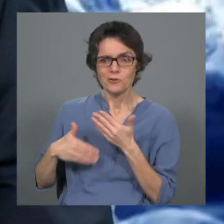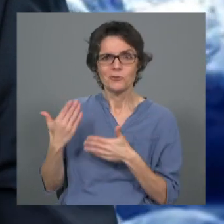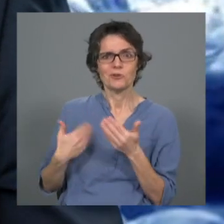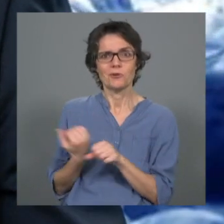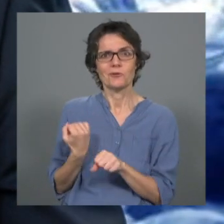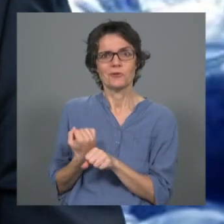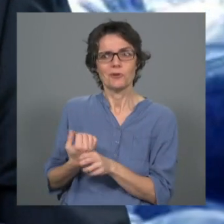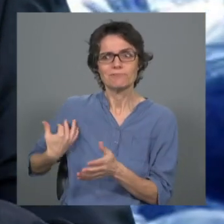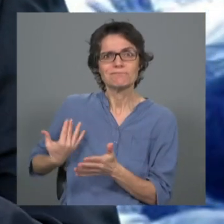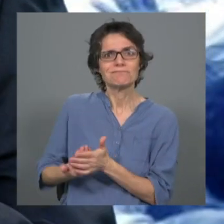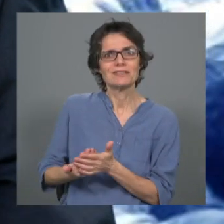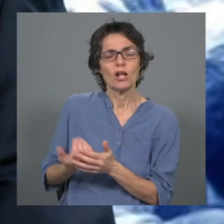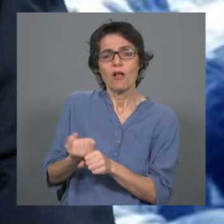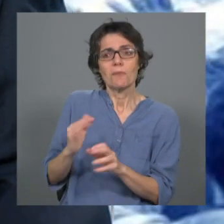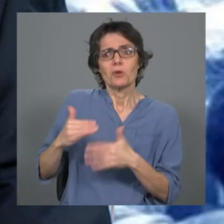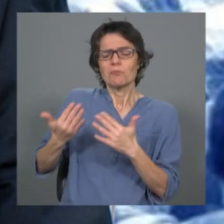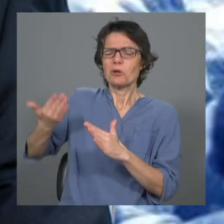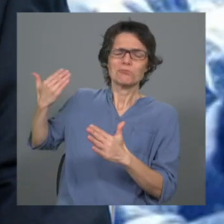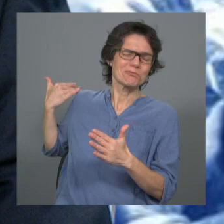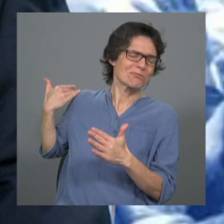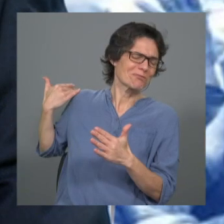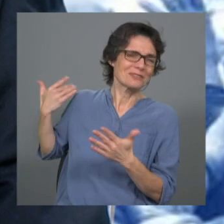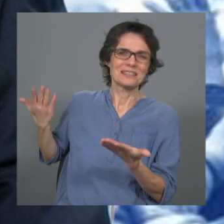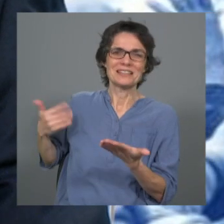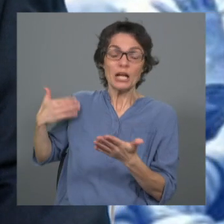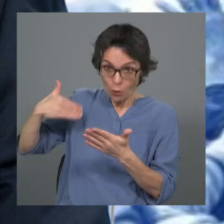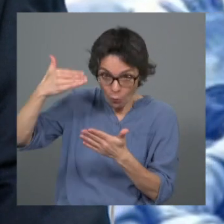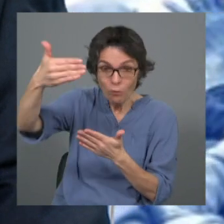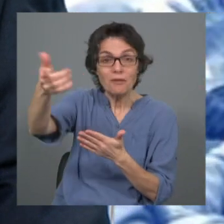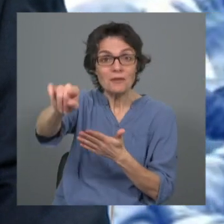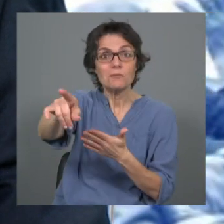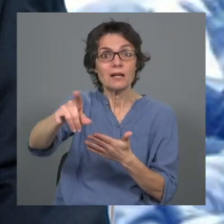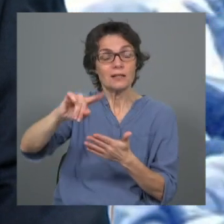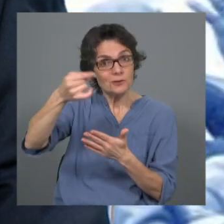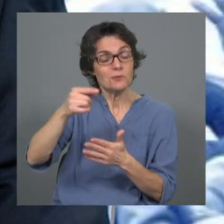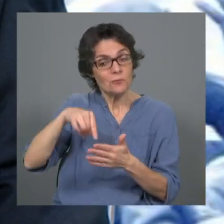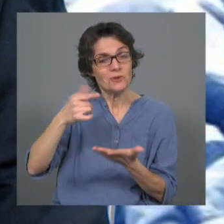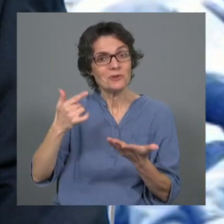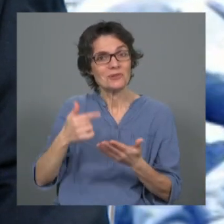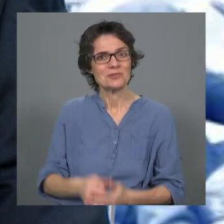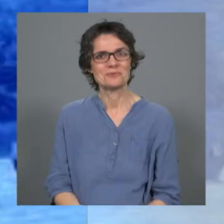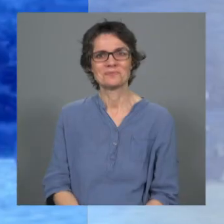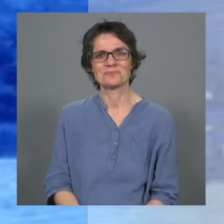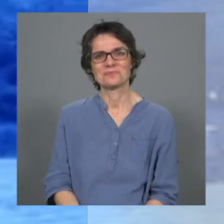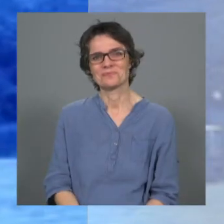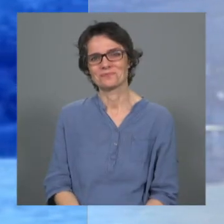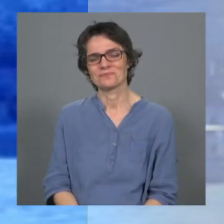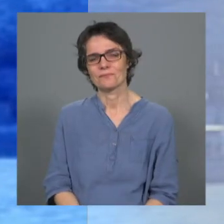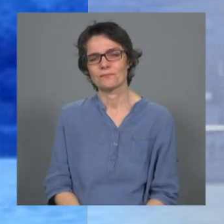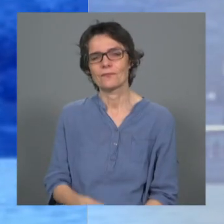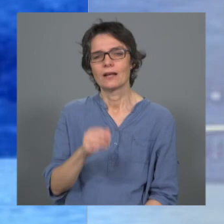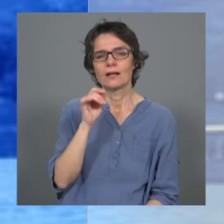começa muito antes de nós e vai continuar muito para além de nós. É isso mesmo. Inês, o facto de